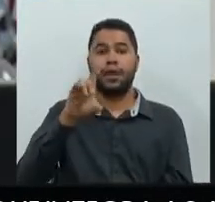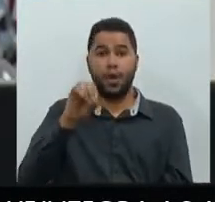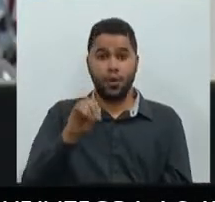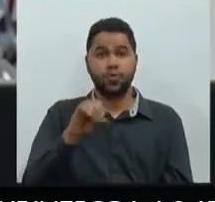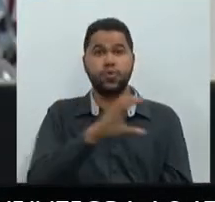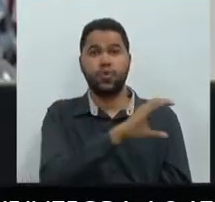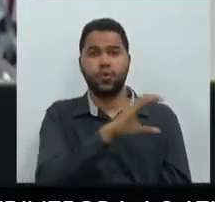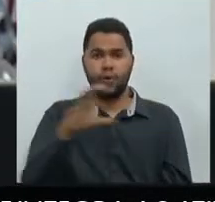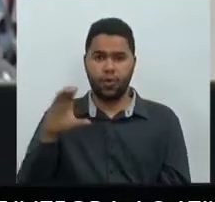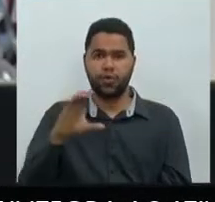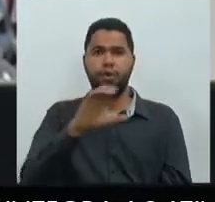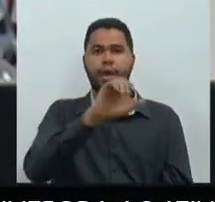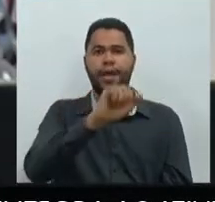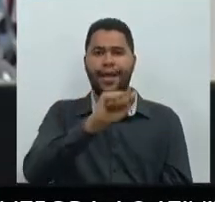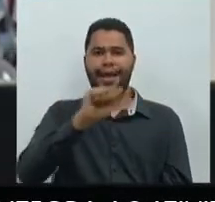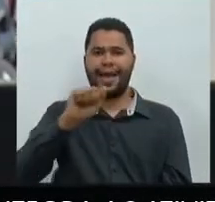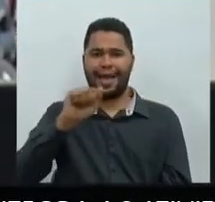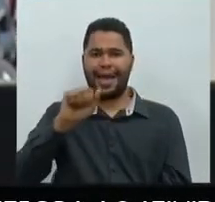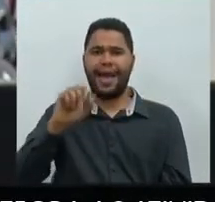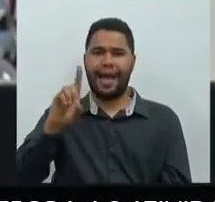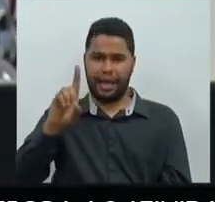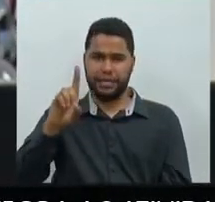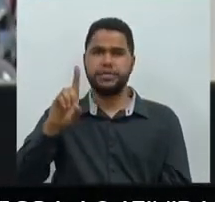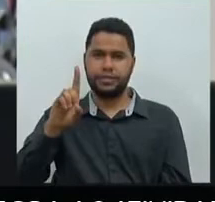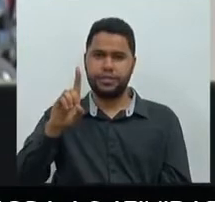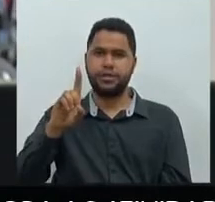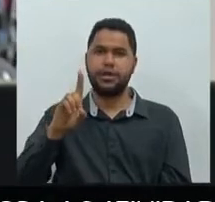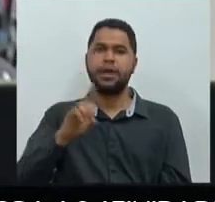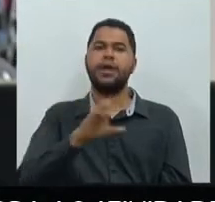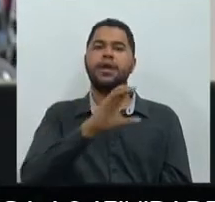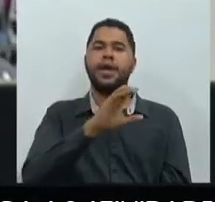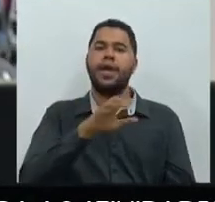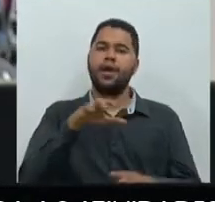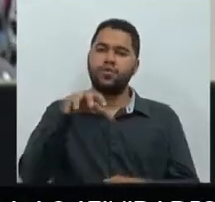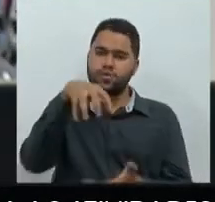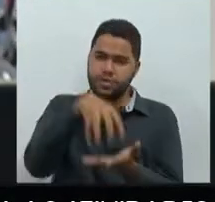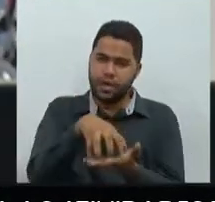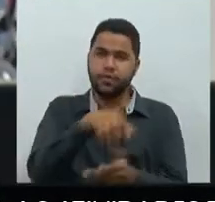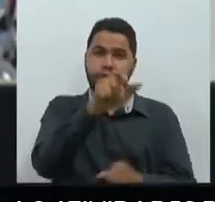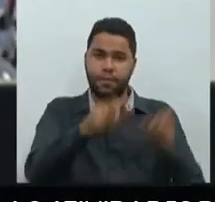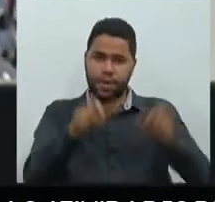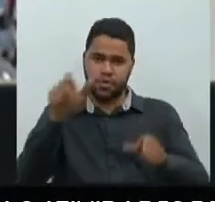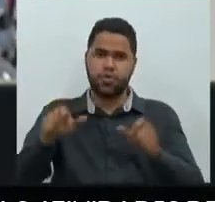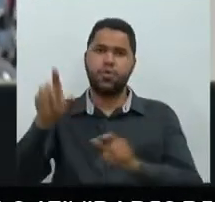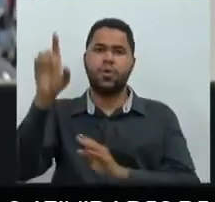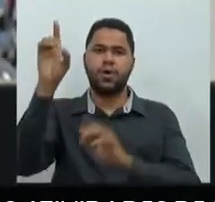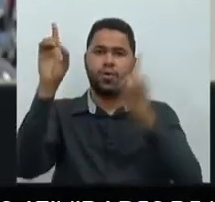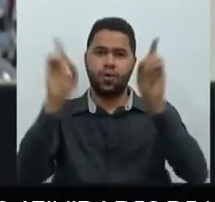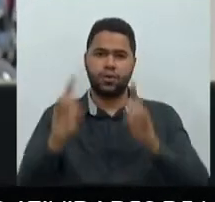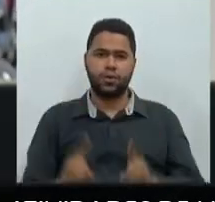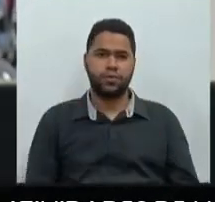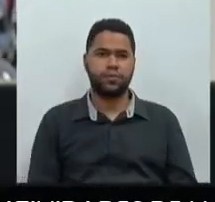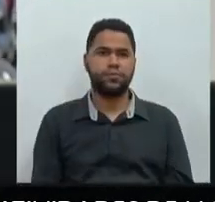coordenador do CAAD, né, que é o Centro de Atendimento, o Centro da Pessoa com Deficiência, não é isso?